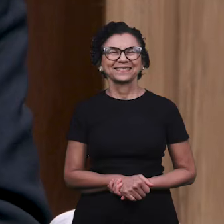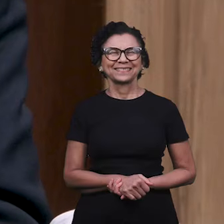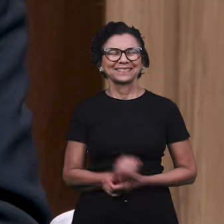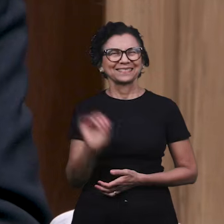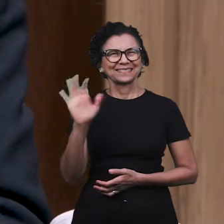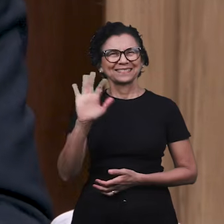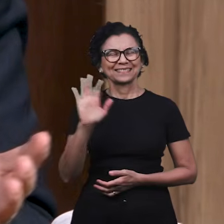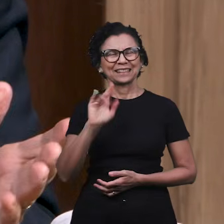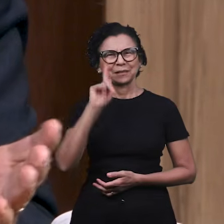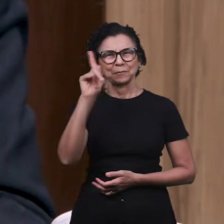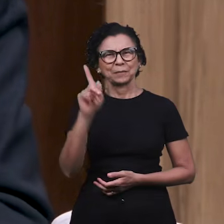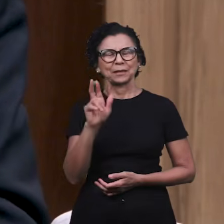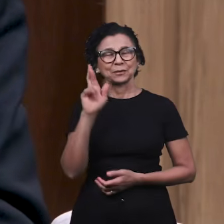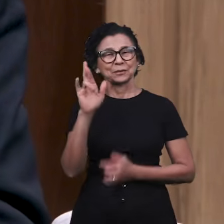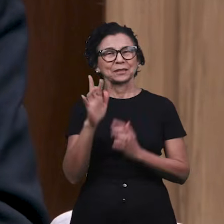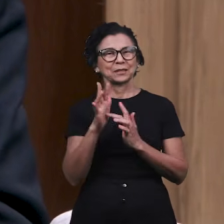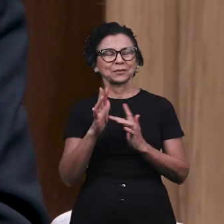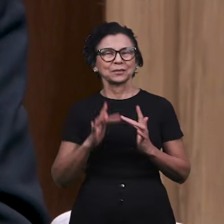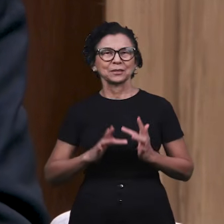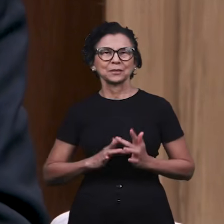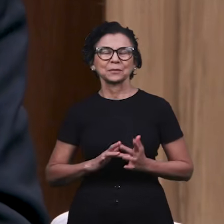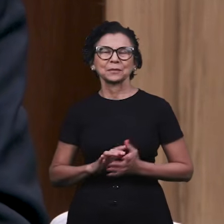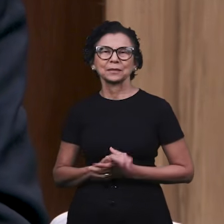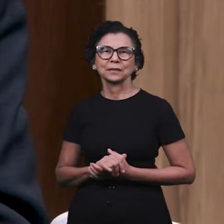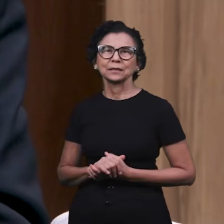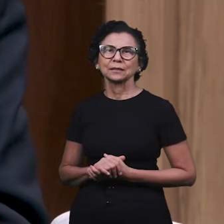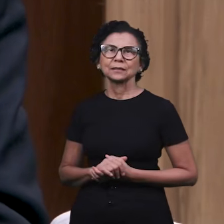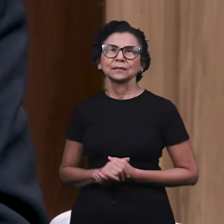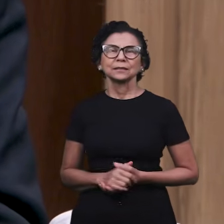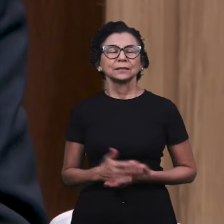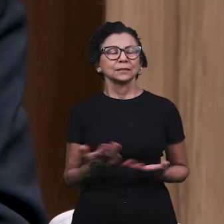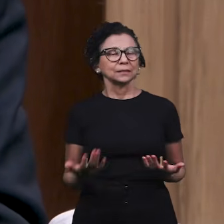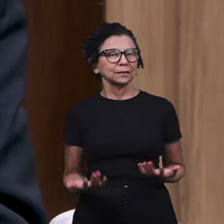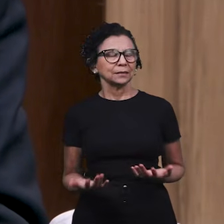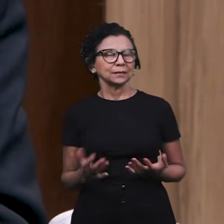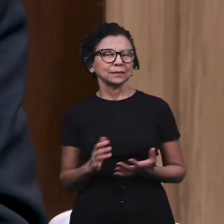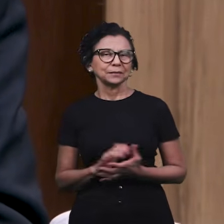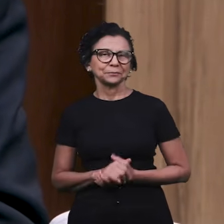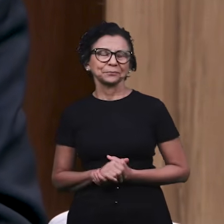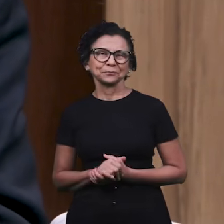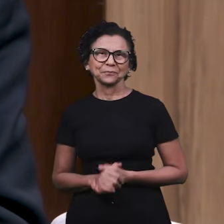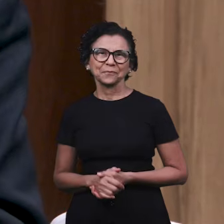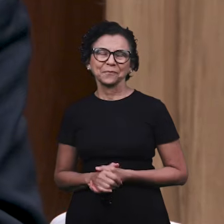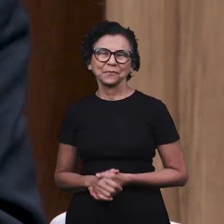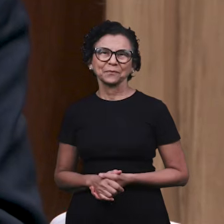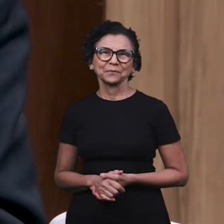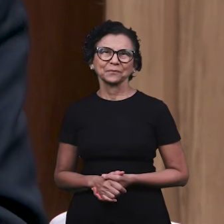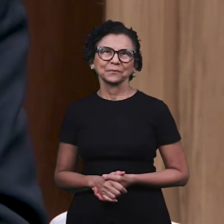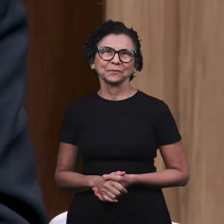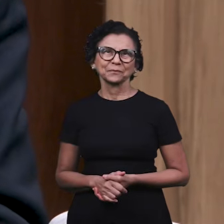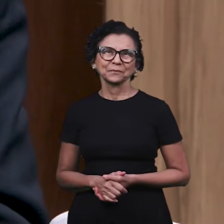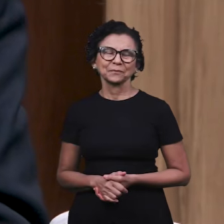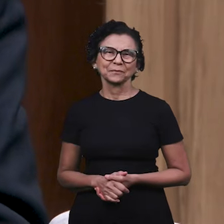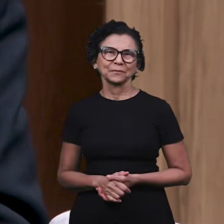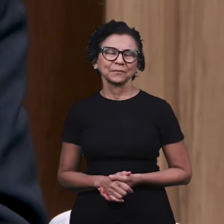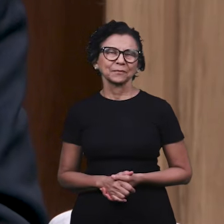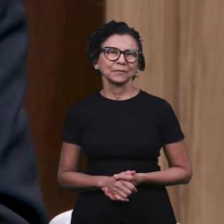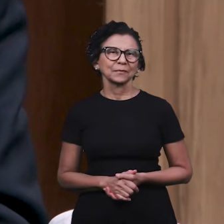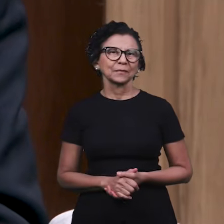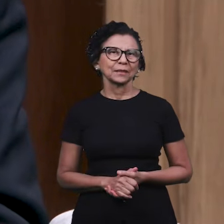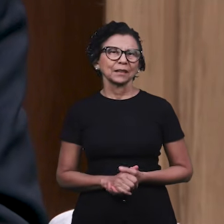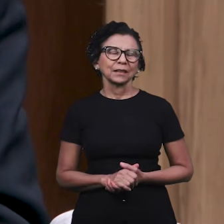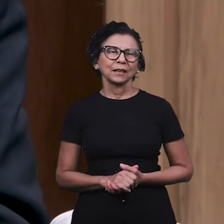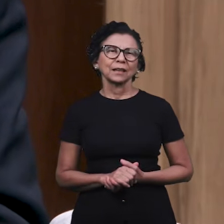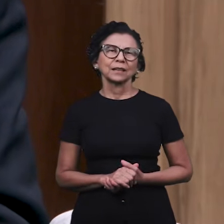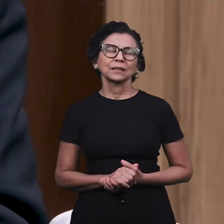Olá, eu quero saudar todos com a paz do Senhor e dar mais uma vez aqui a nossa saudação àqueles que estão